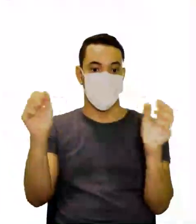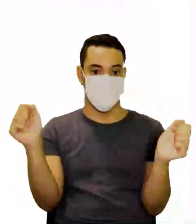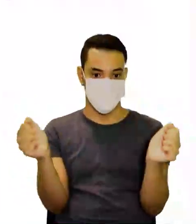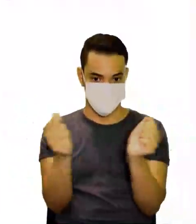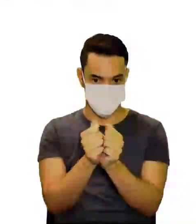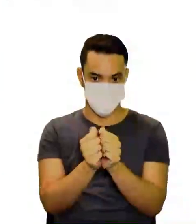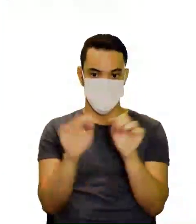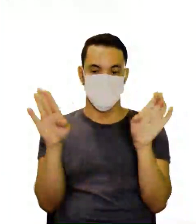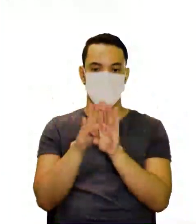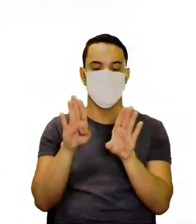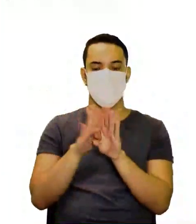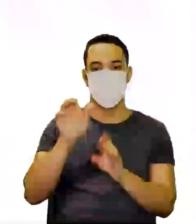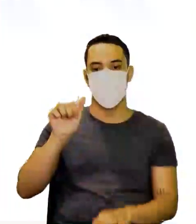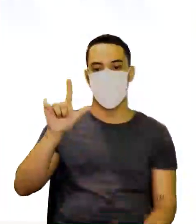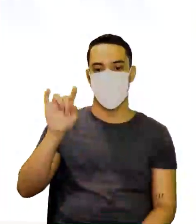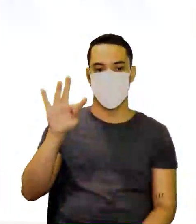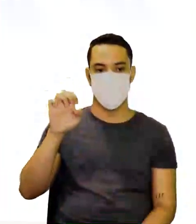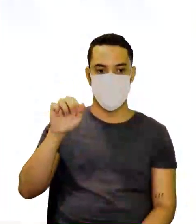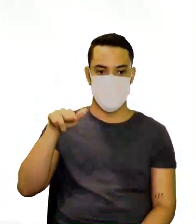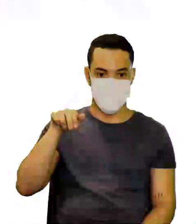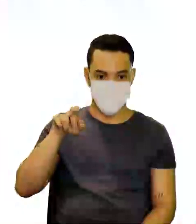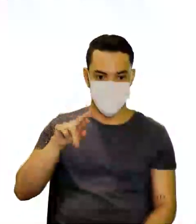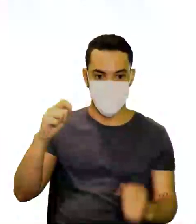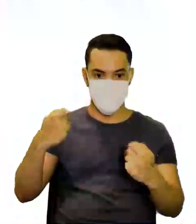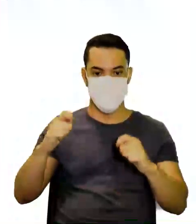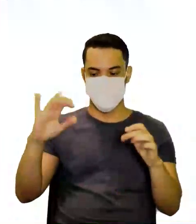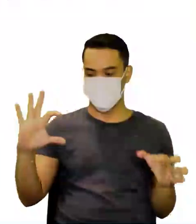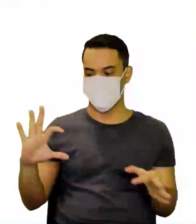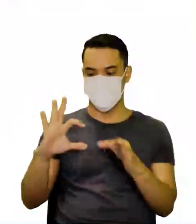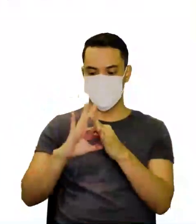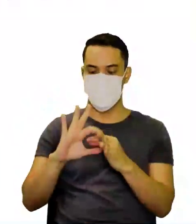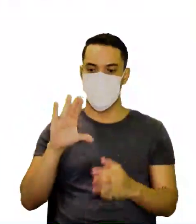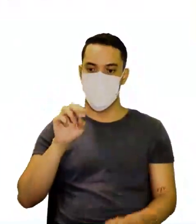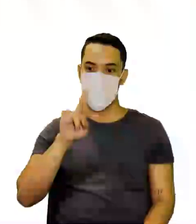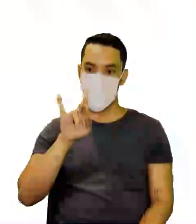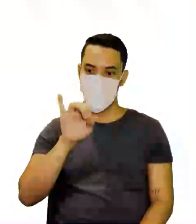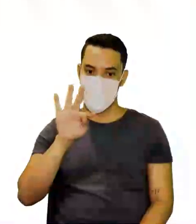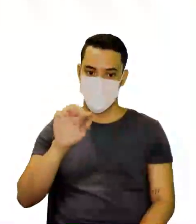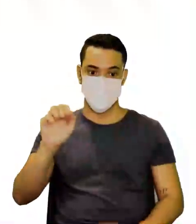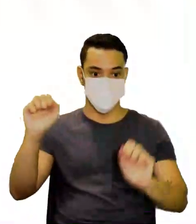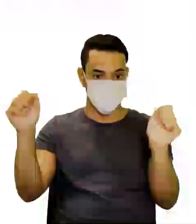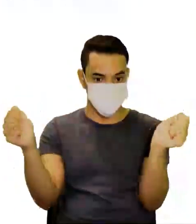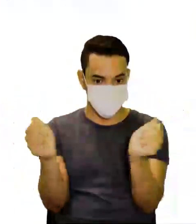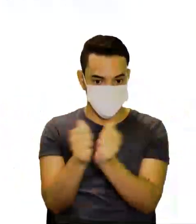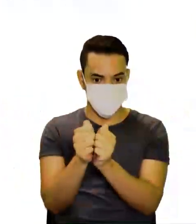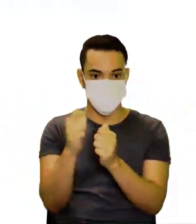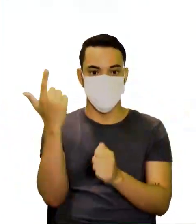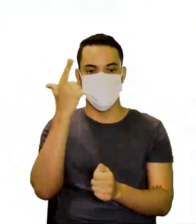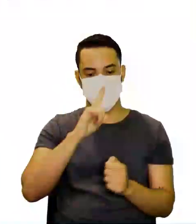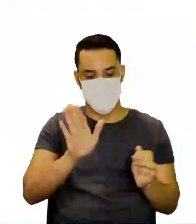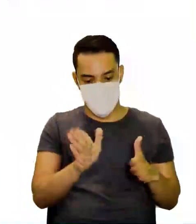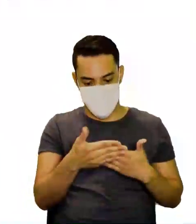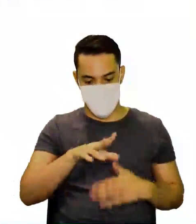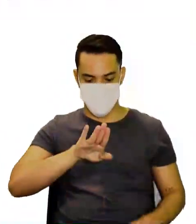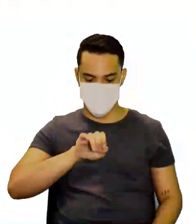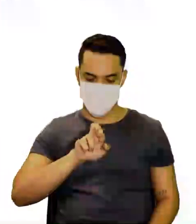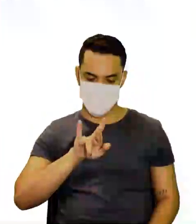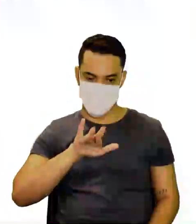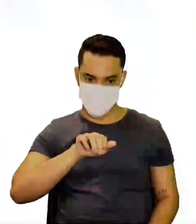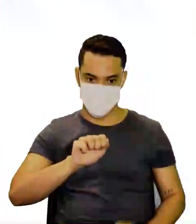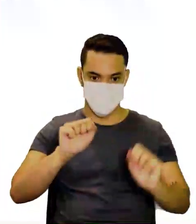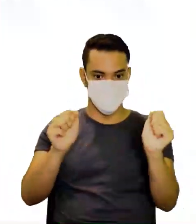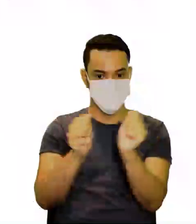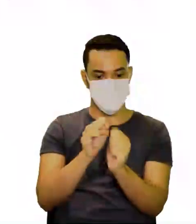corrente contínua, ok? Fornecendo energia para recarregar a bateria, que por sua vez